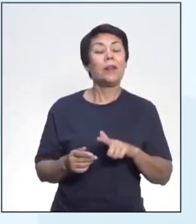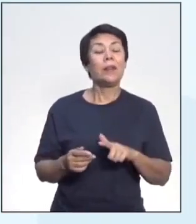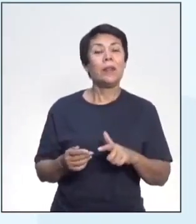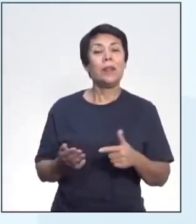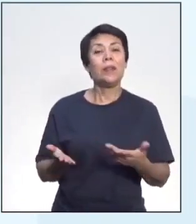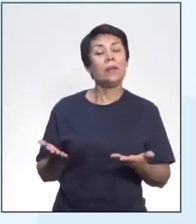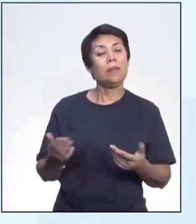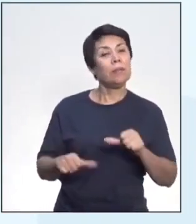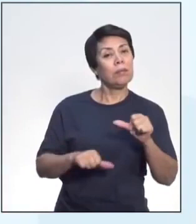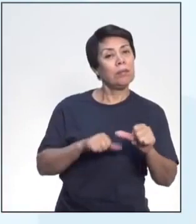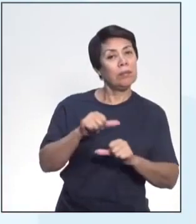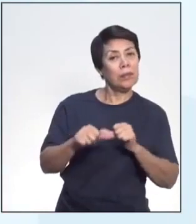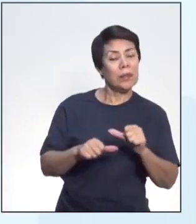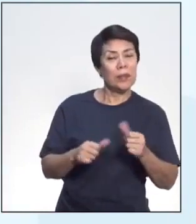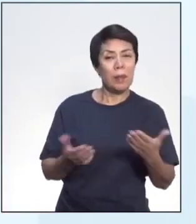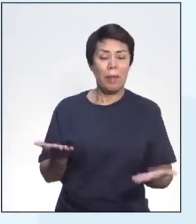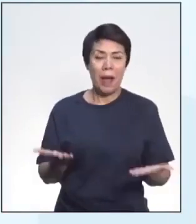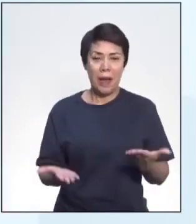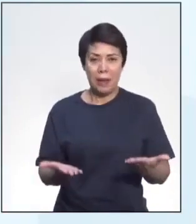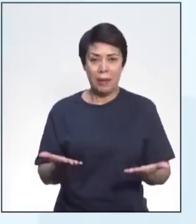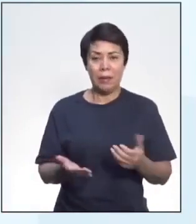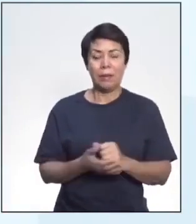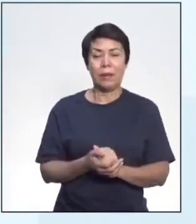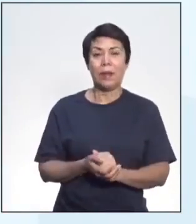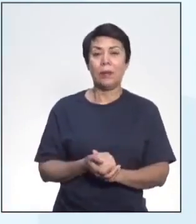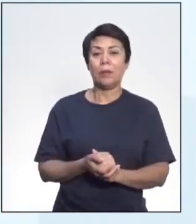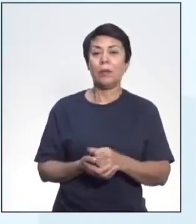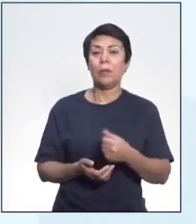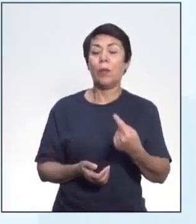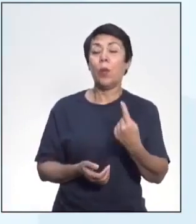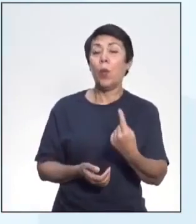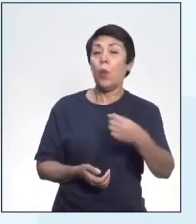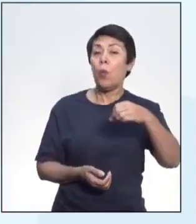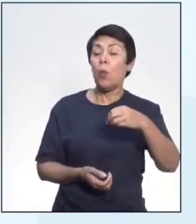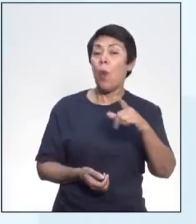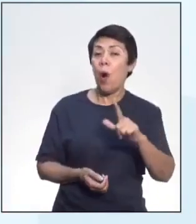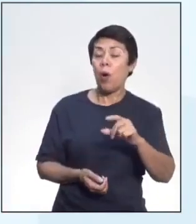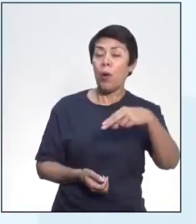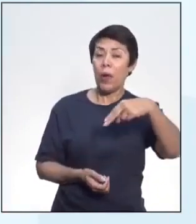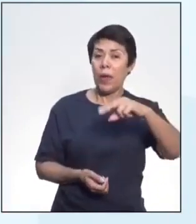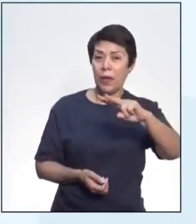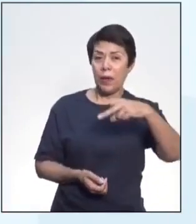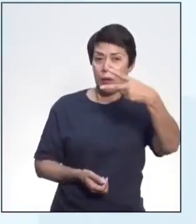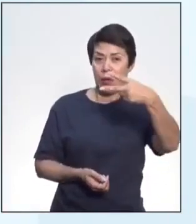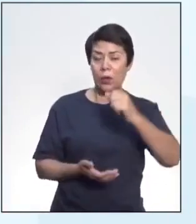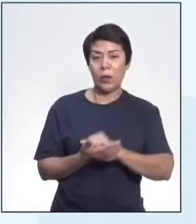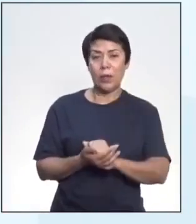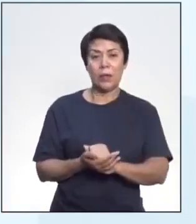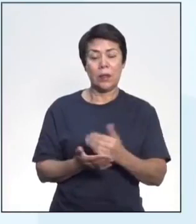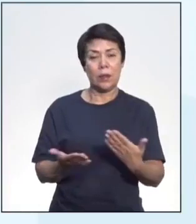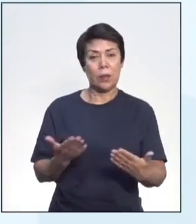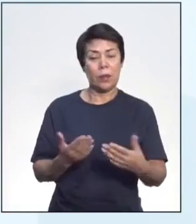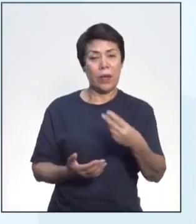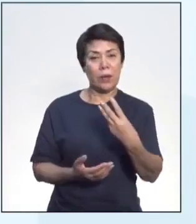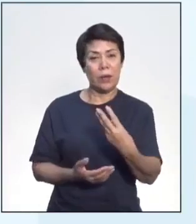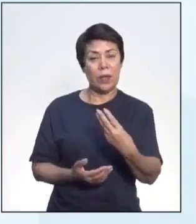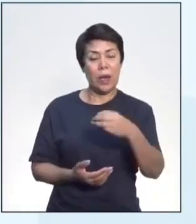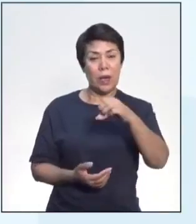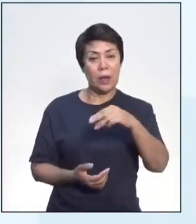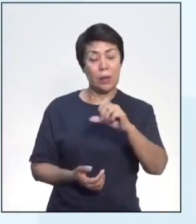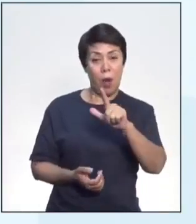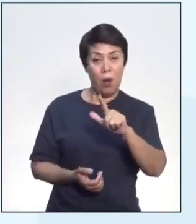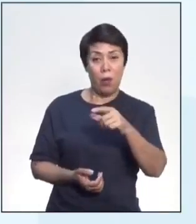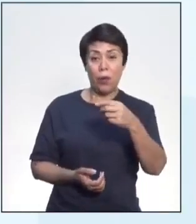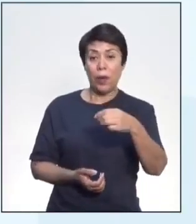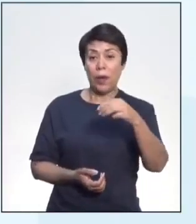reação balanceada. Então, 1 mol de N2 para 3 mols de H2 para chegar